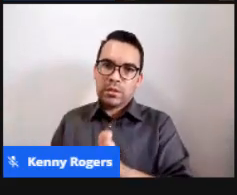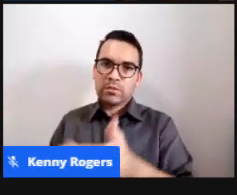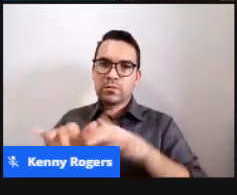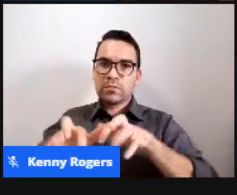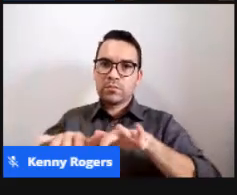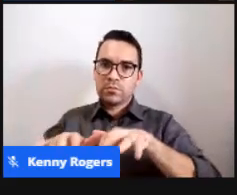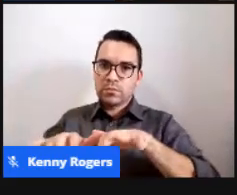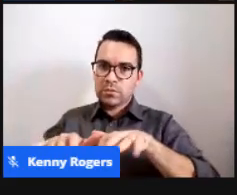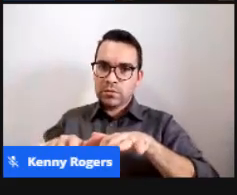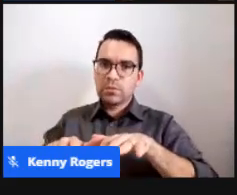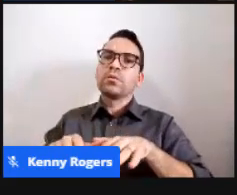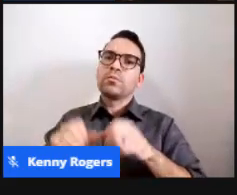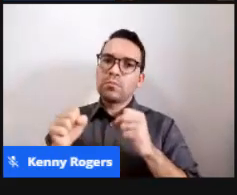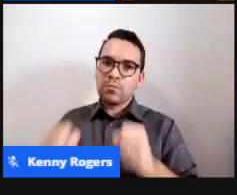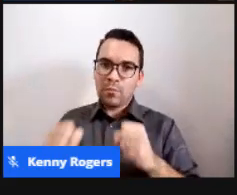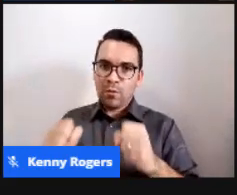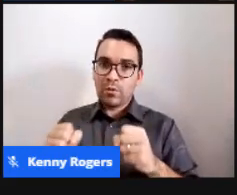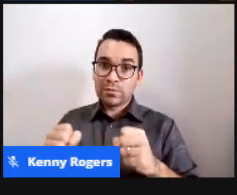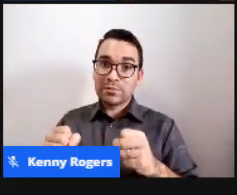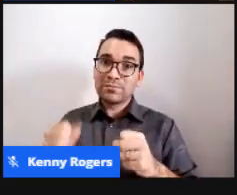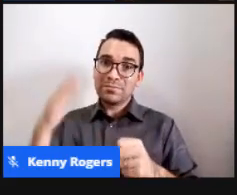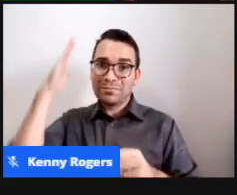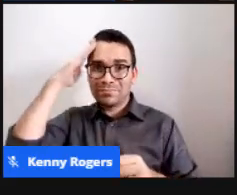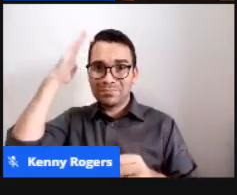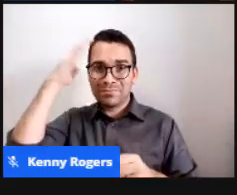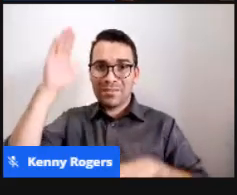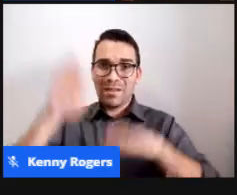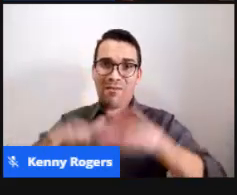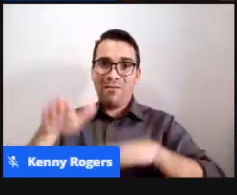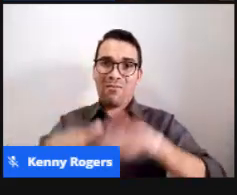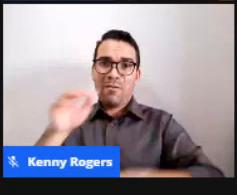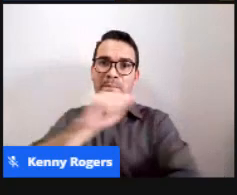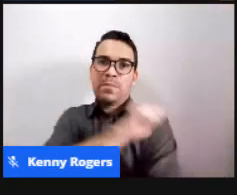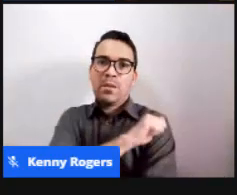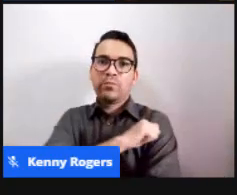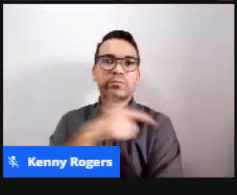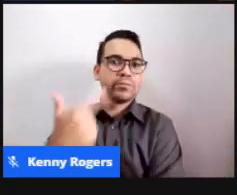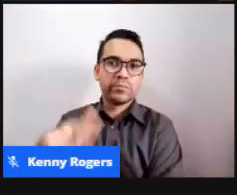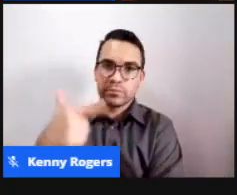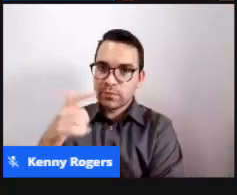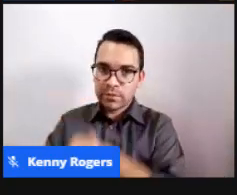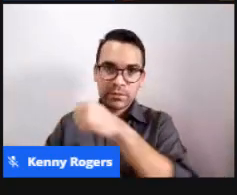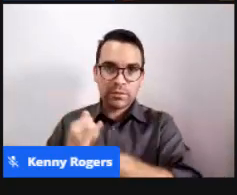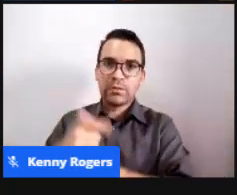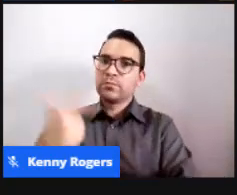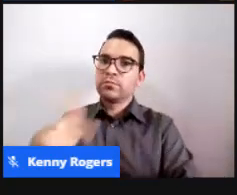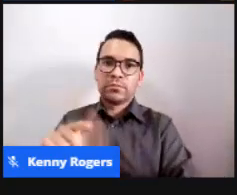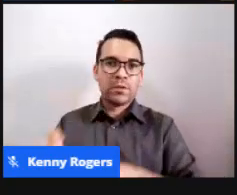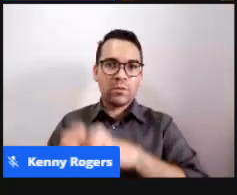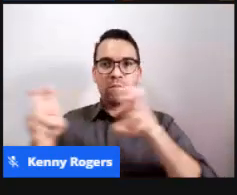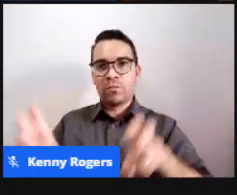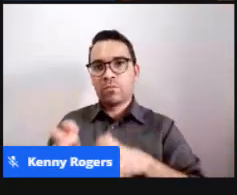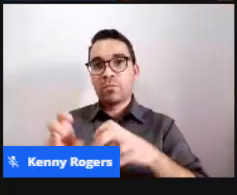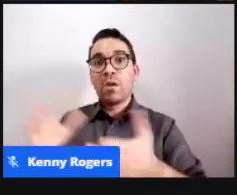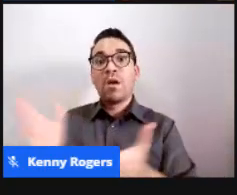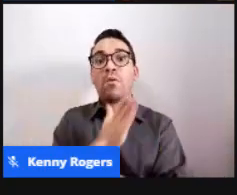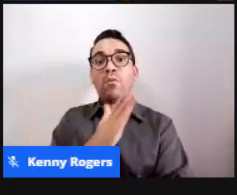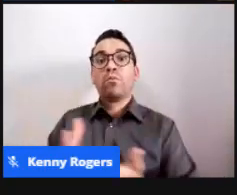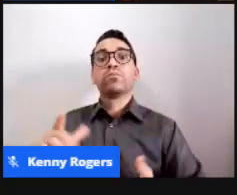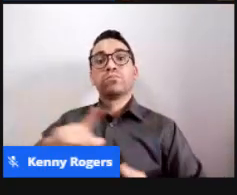Eu sei que tem aluno que não tem internet, tudo bem, não tem computador, né? Alguns têm celulares, mas para aqueles